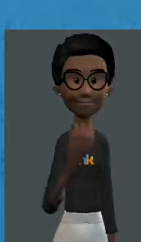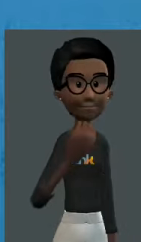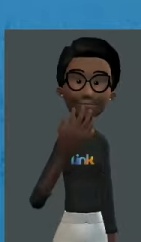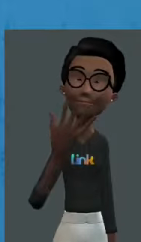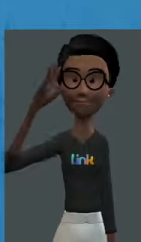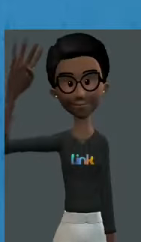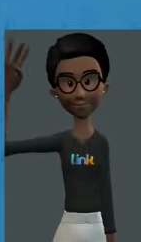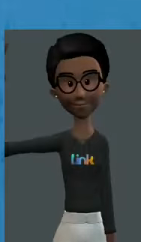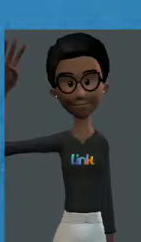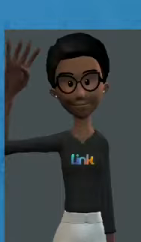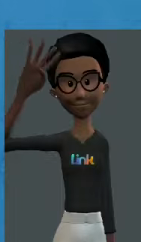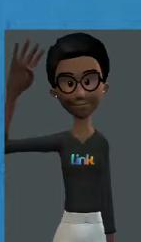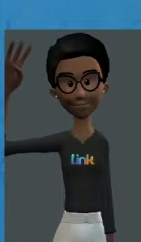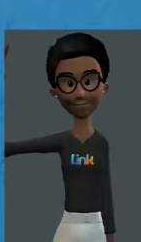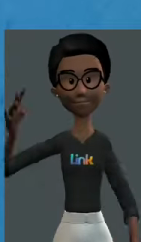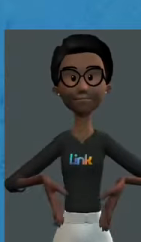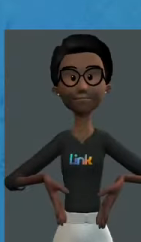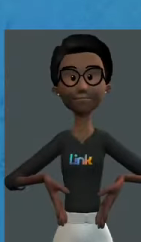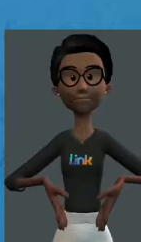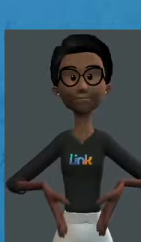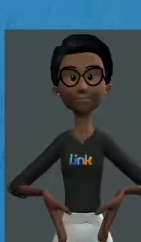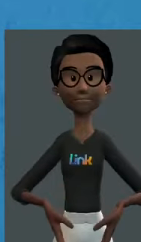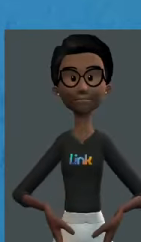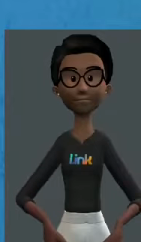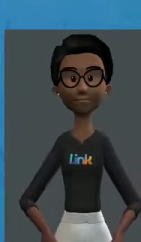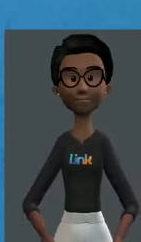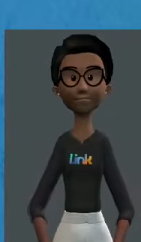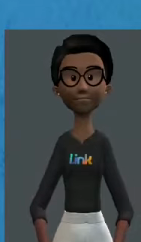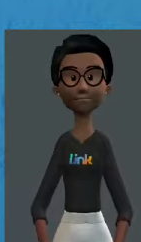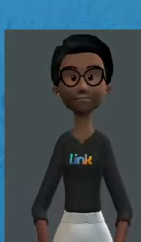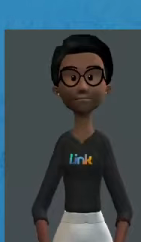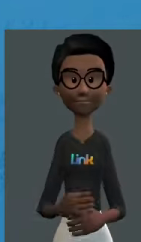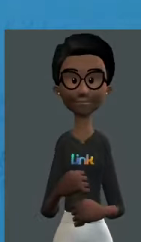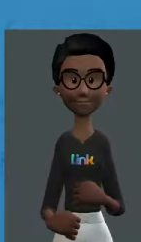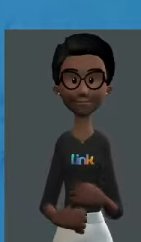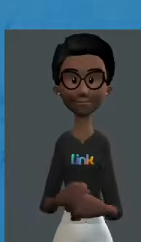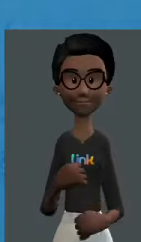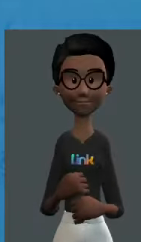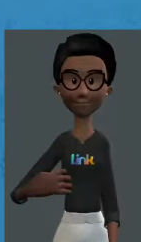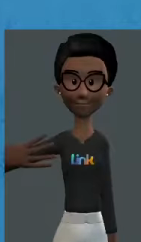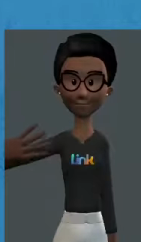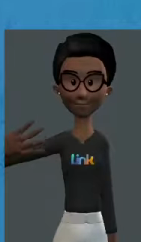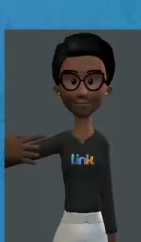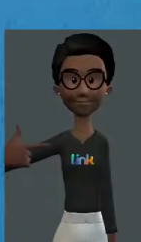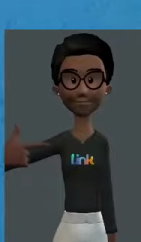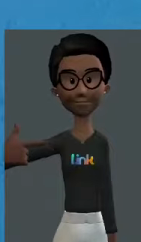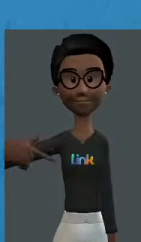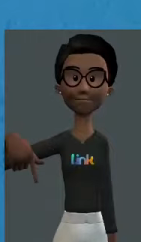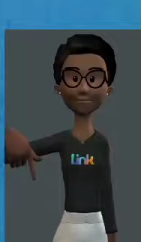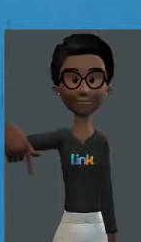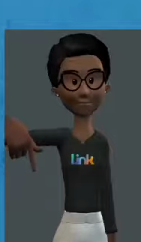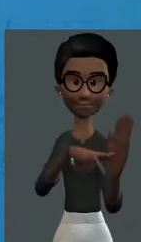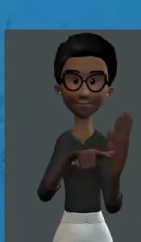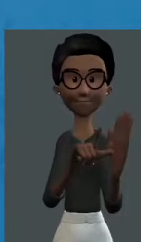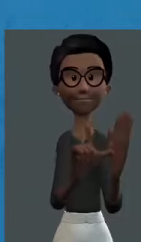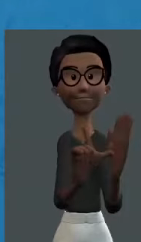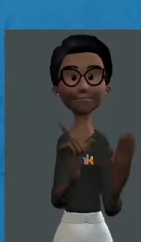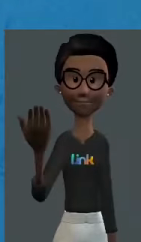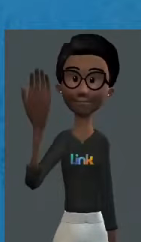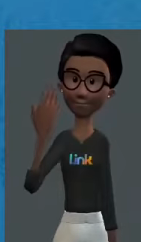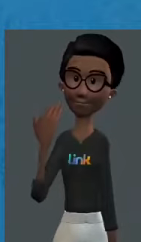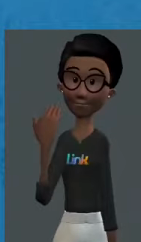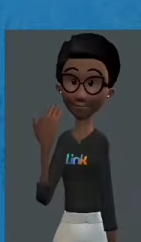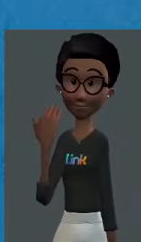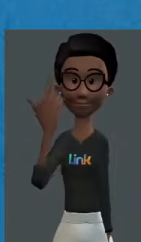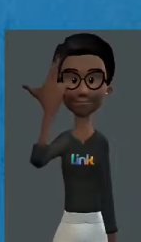que significa ombros largos em grego. Acho que ele tomava um whey protein sabor azeite de oliva. Ele